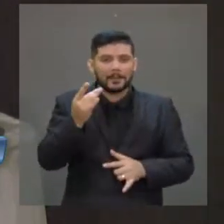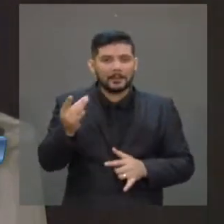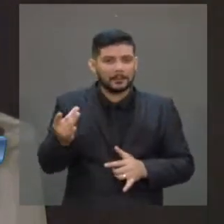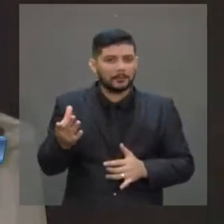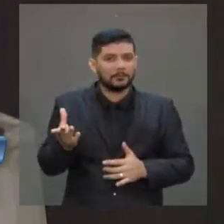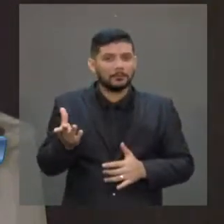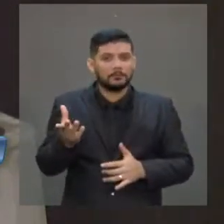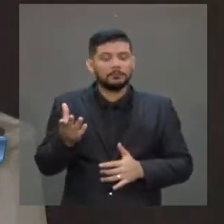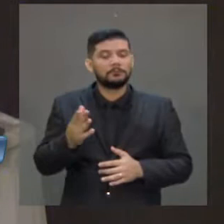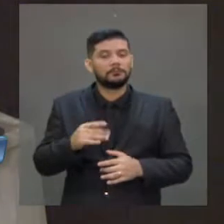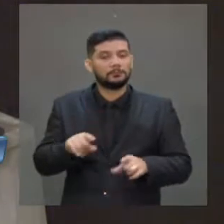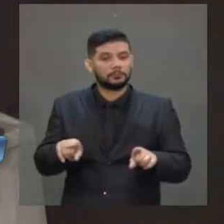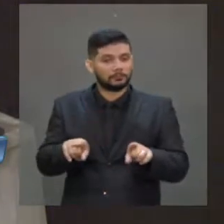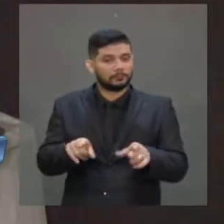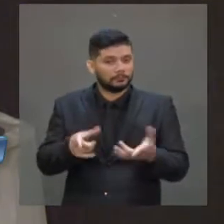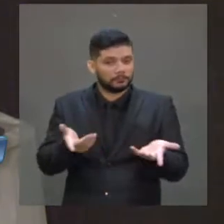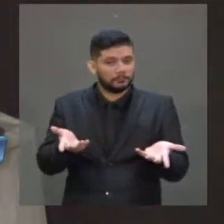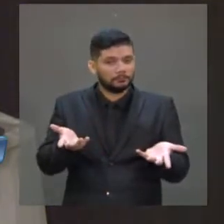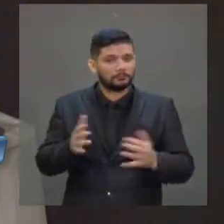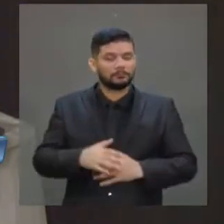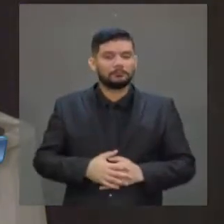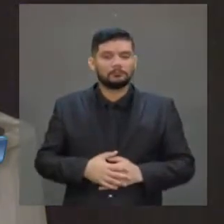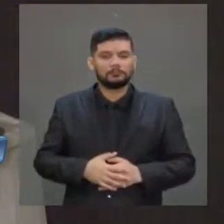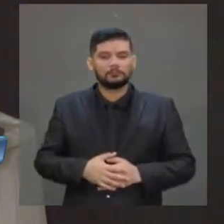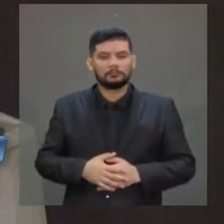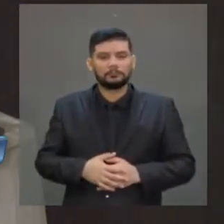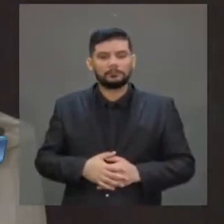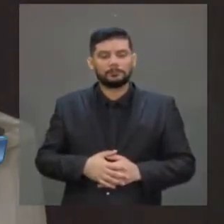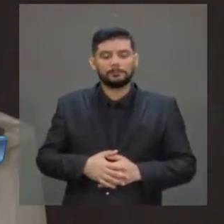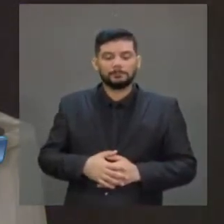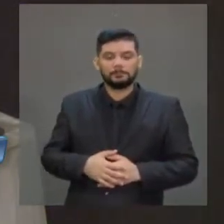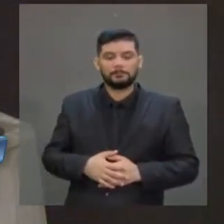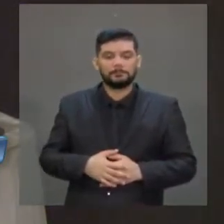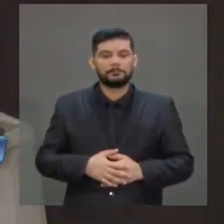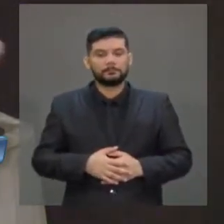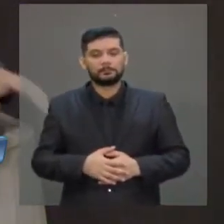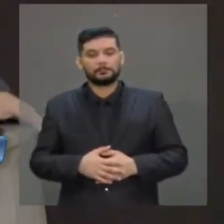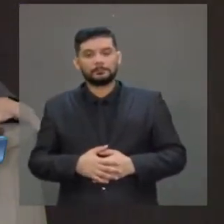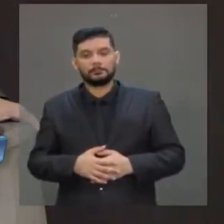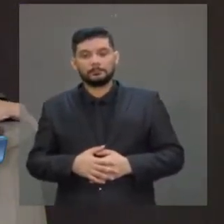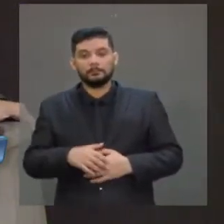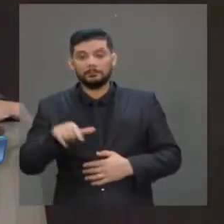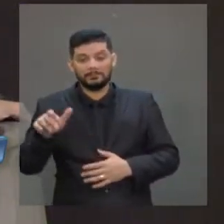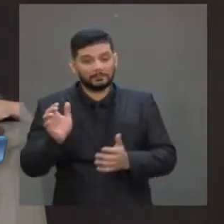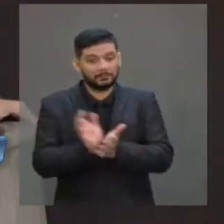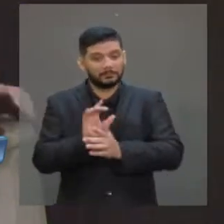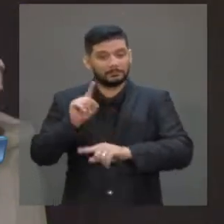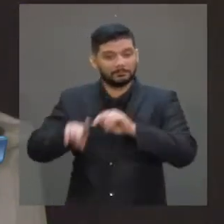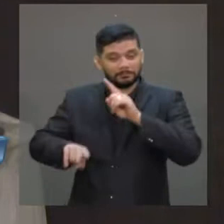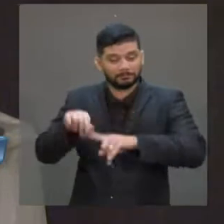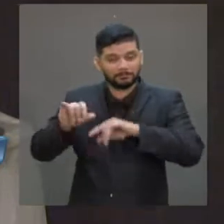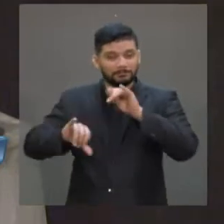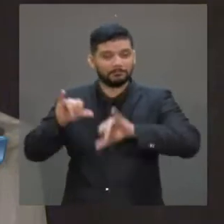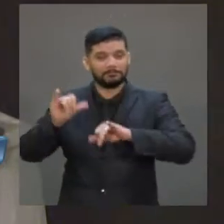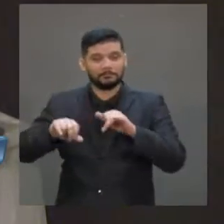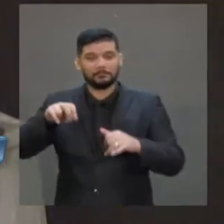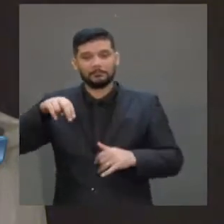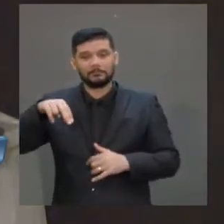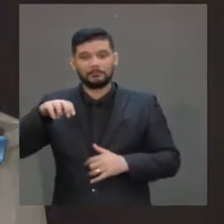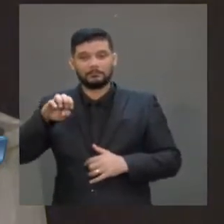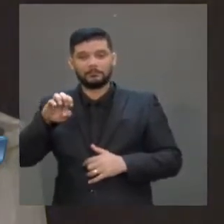para a produção de mel e para a polinização. Os neonicotinoides, eles